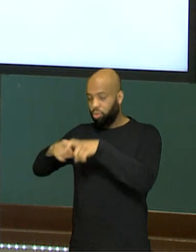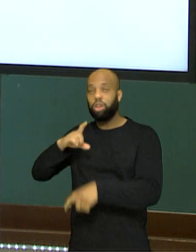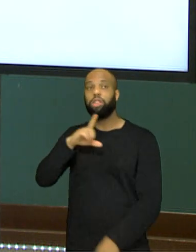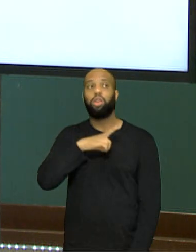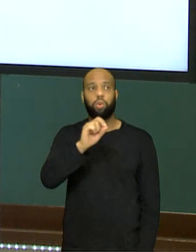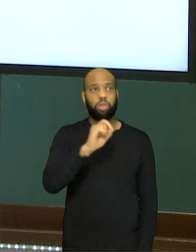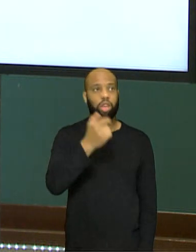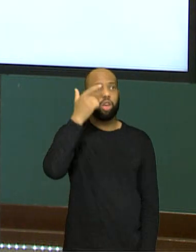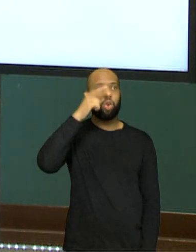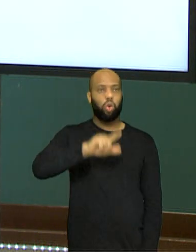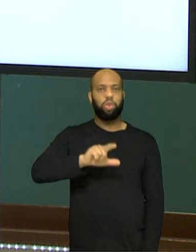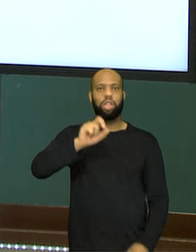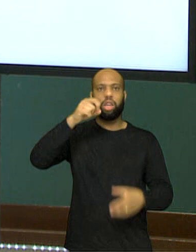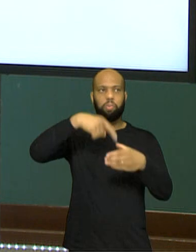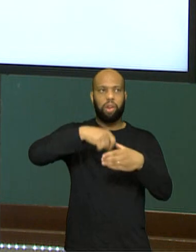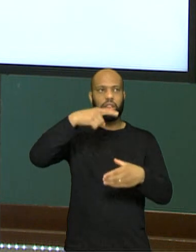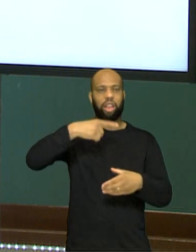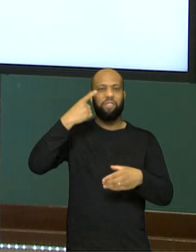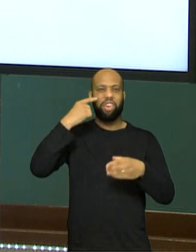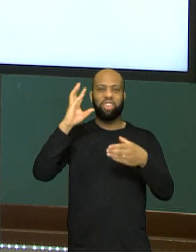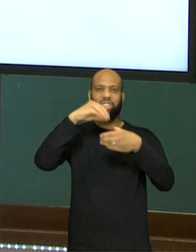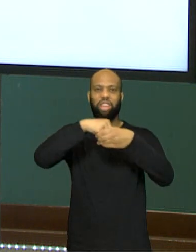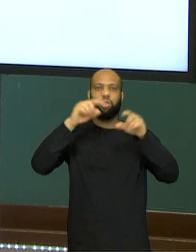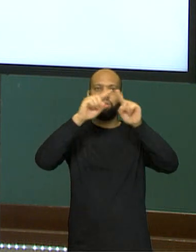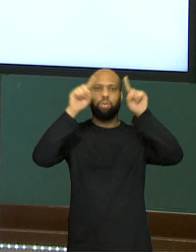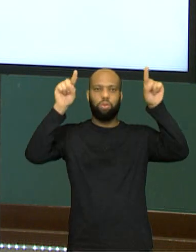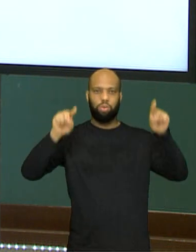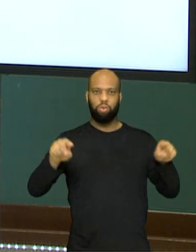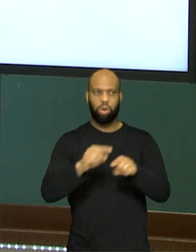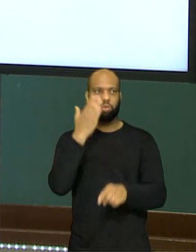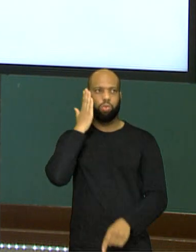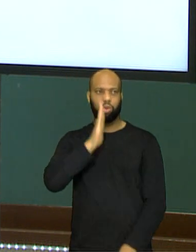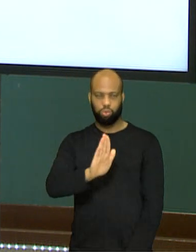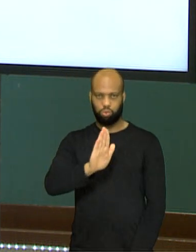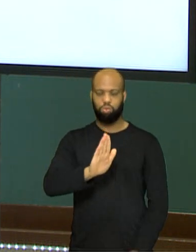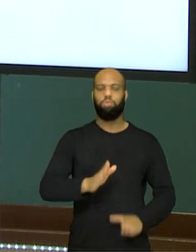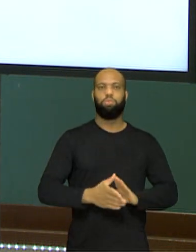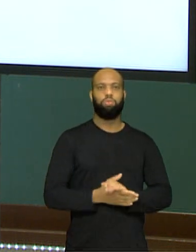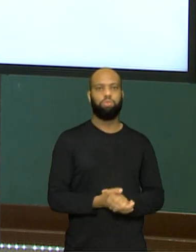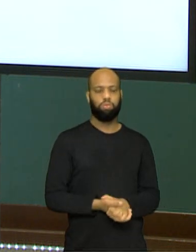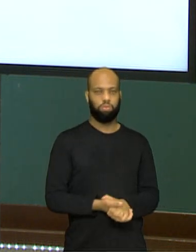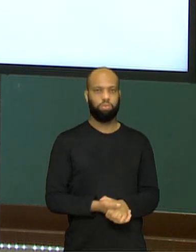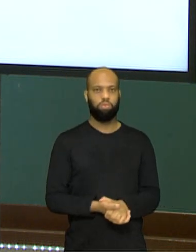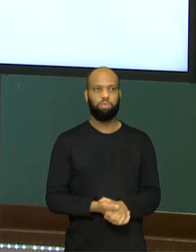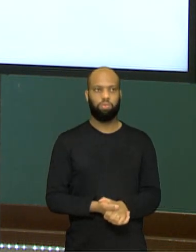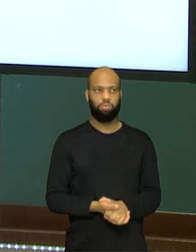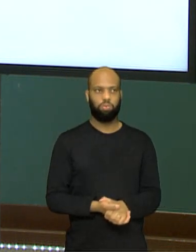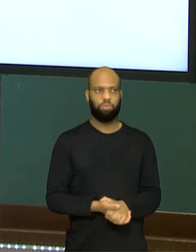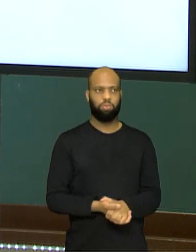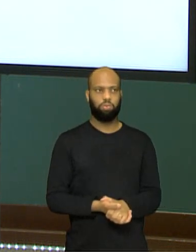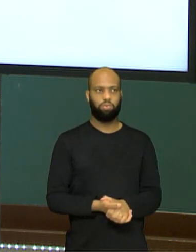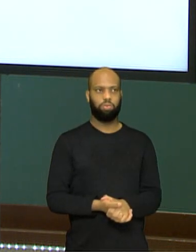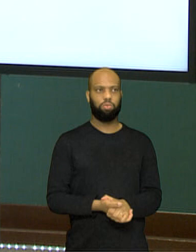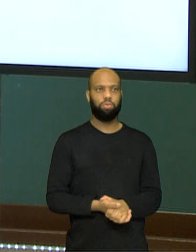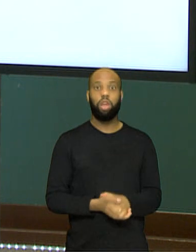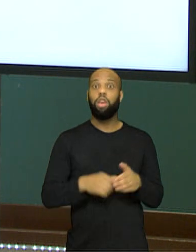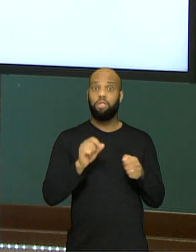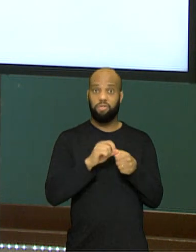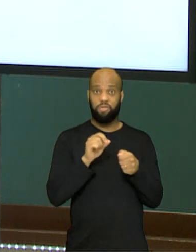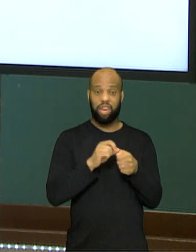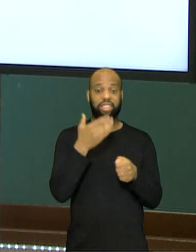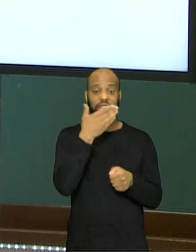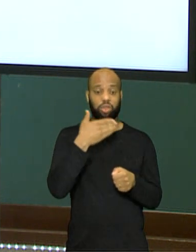eles conseguem produzir trigo, centeio, beterraba, produção de açúcar, graças à beterraba,